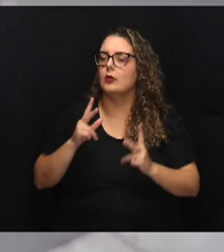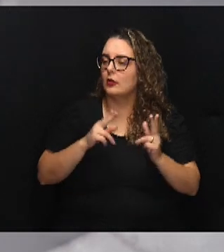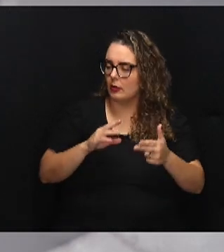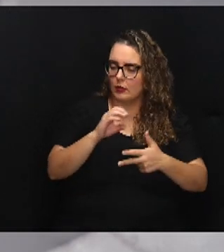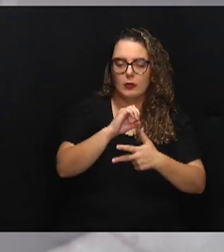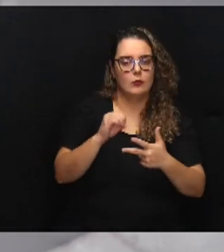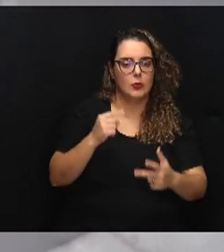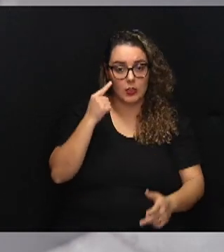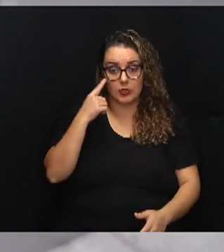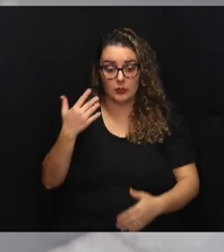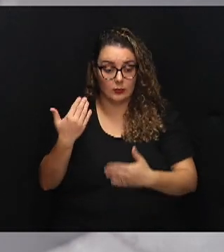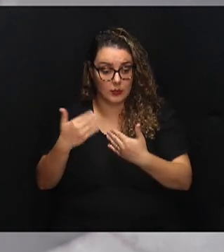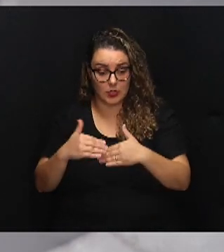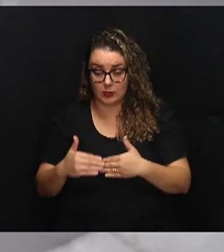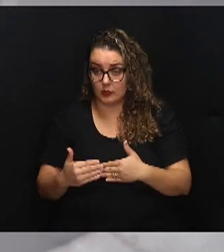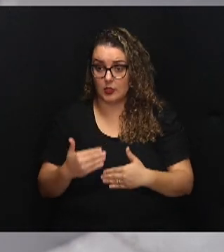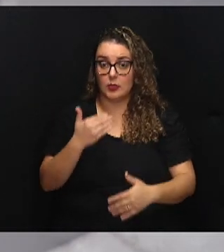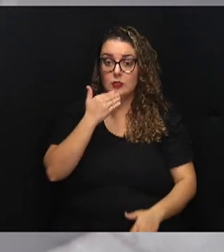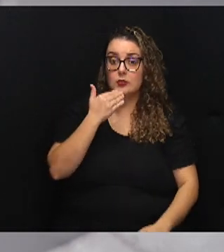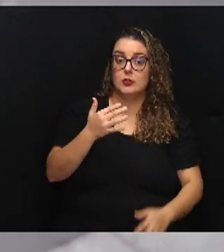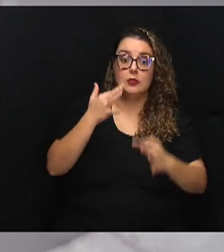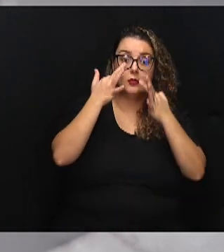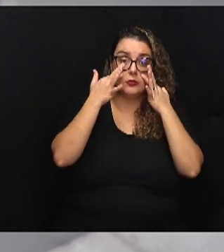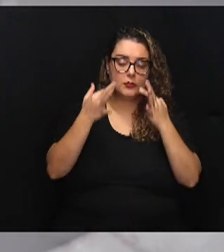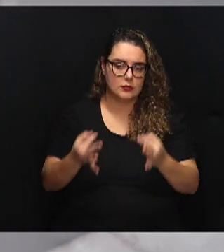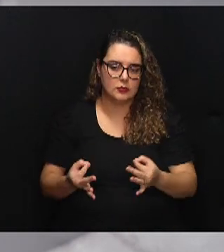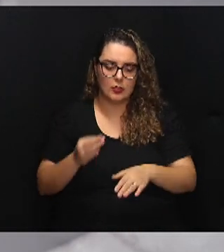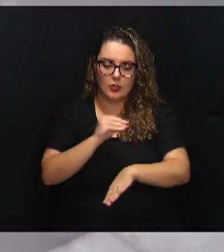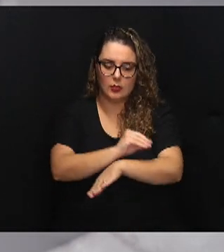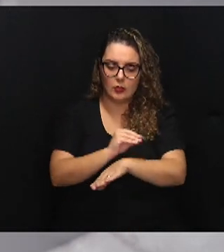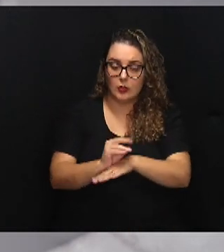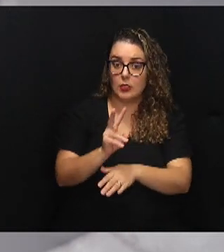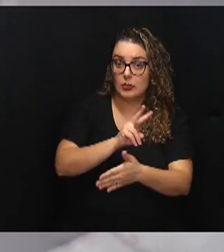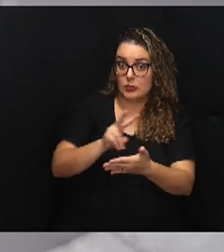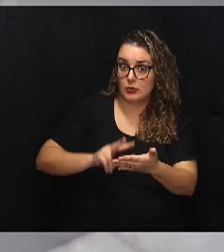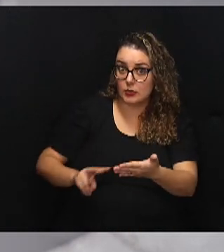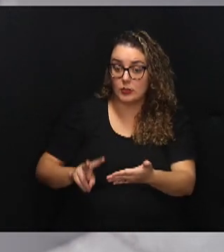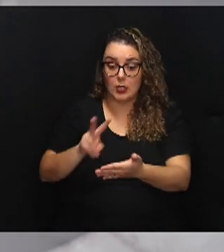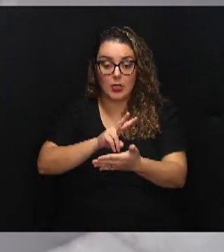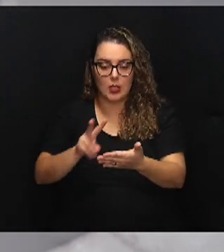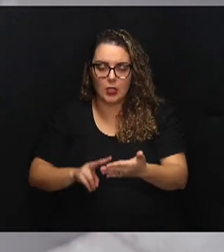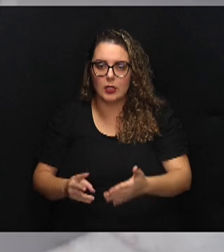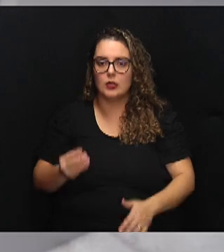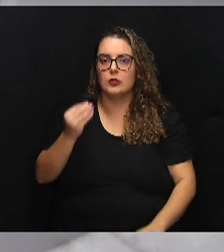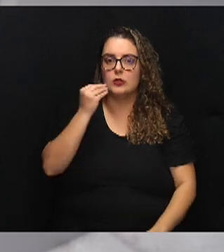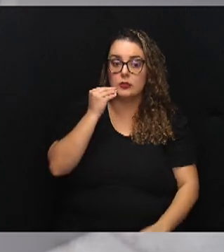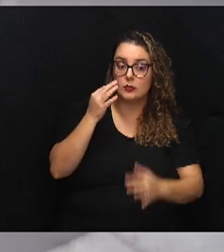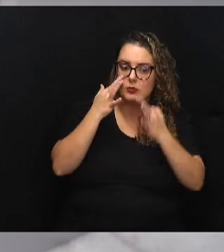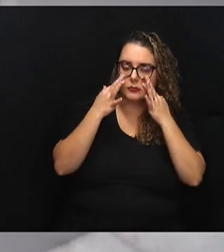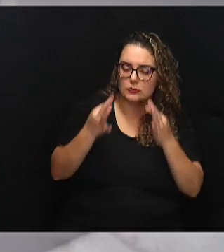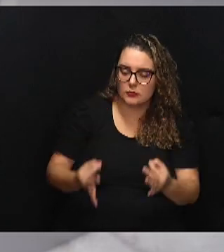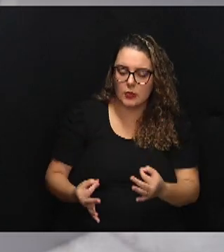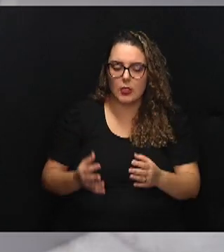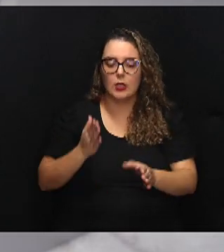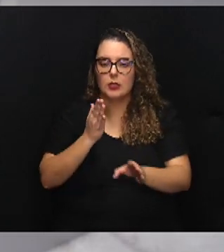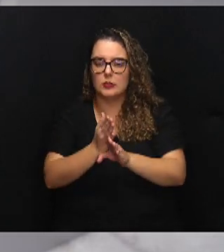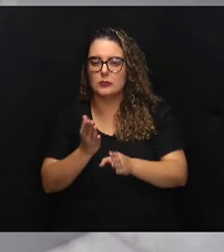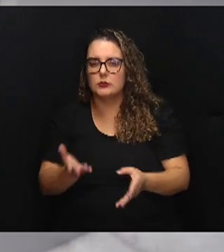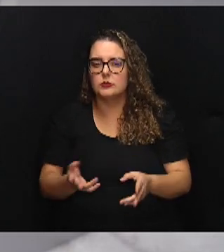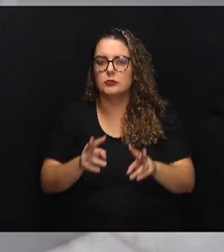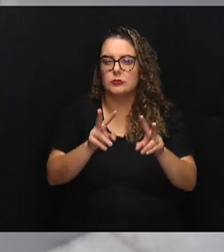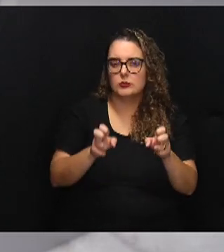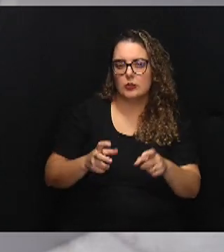em provas que vão demandar a atenção, o cuidado com a leitura atenta, a identificação de temas, identificação de